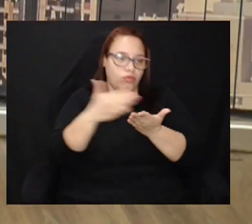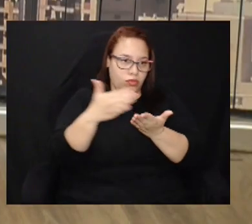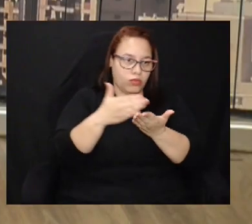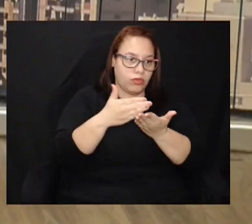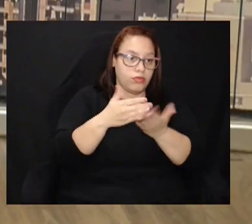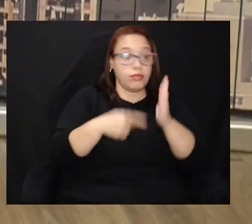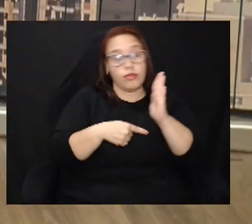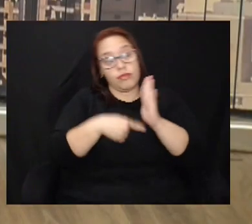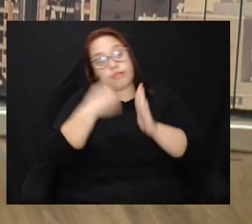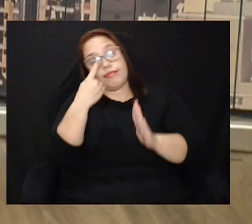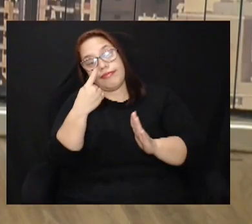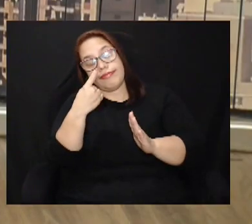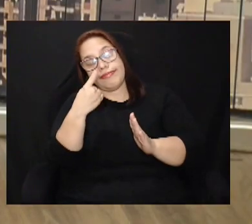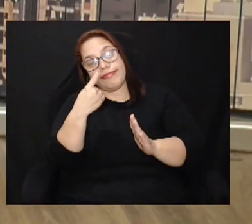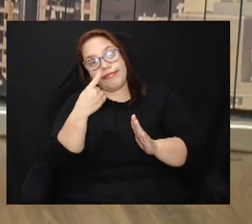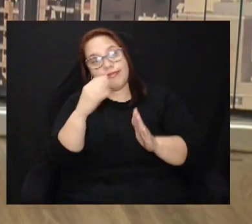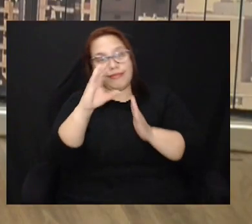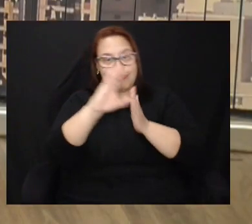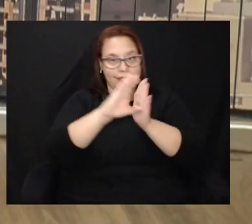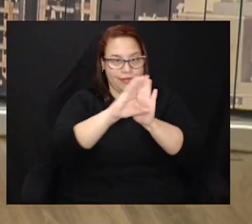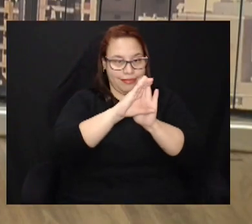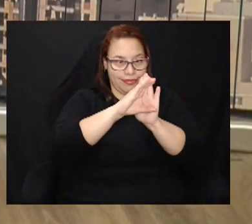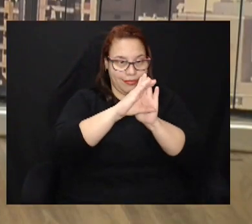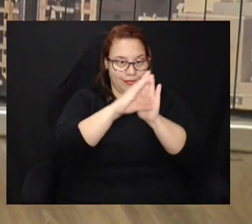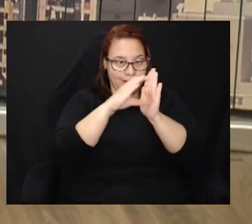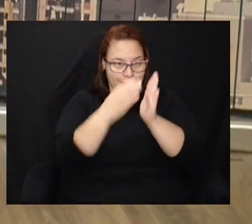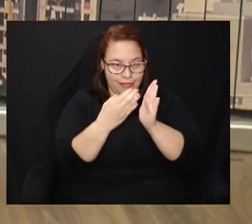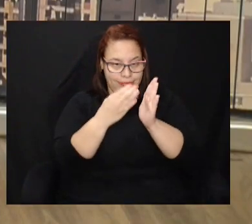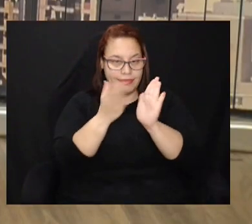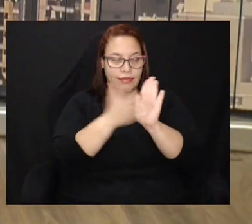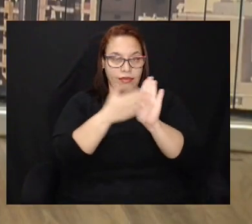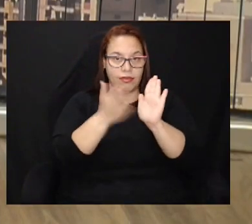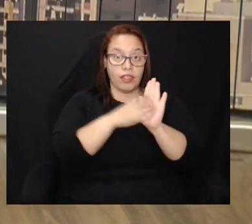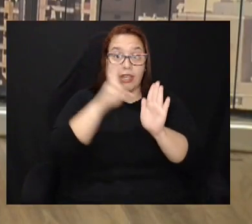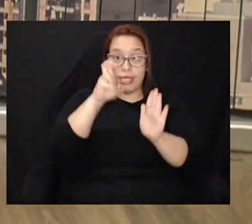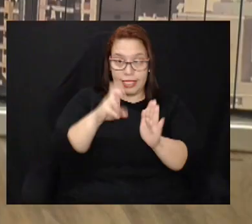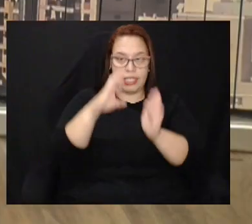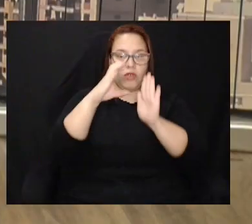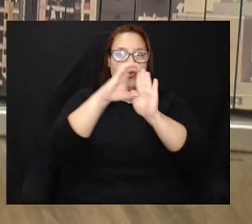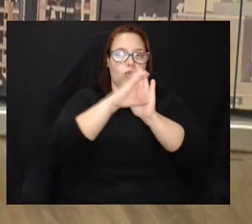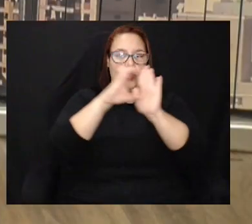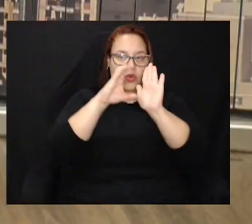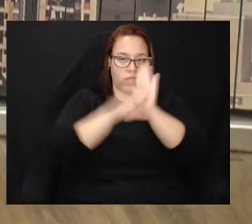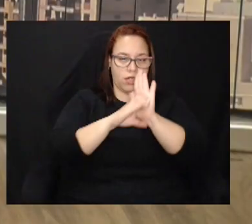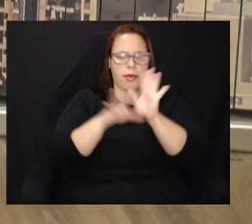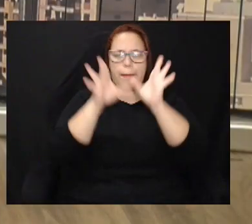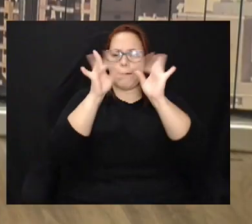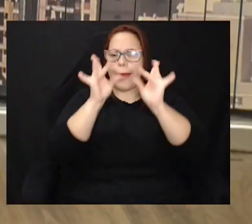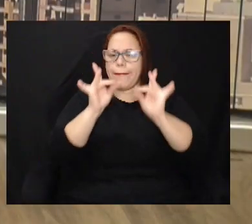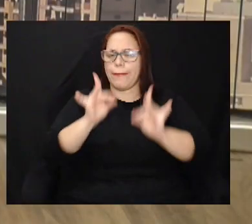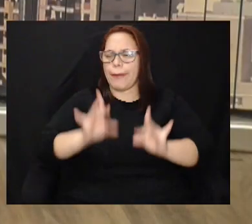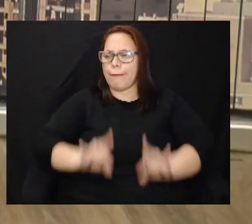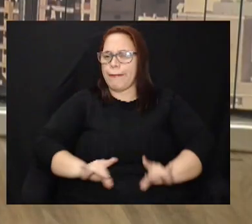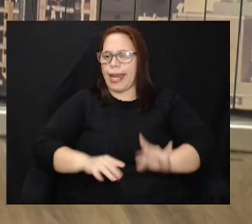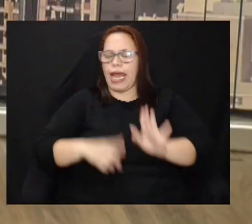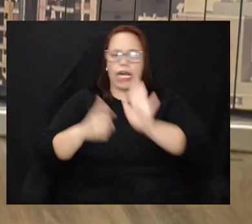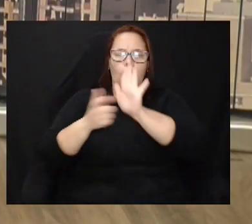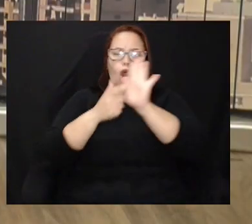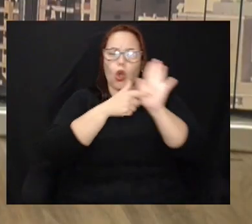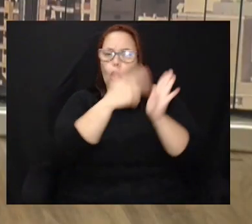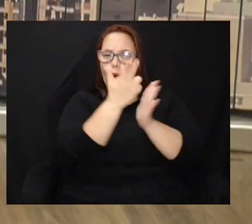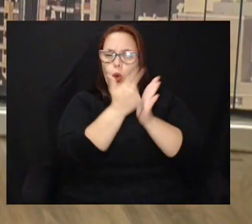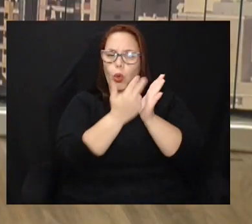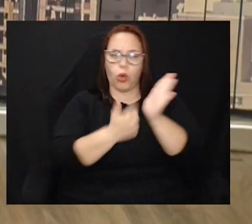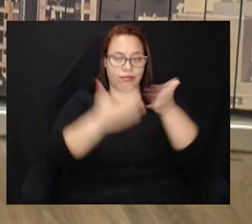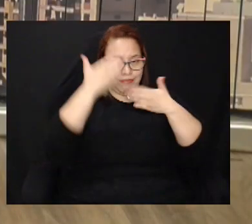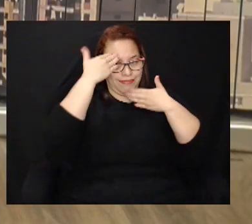no primeiro capítulo. Eu vi aqui que é um livro que tem 5 capítulos bem detalhados, com bastante ilustração. Agradeço o envio do